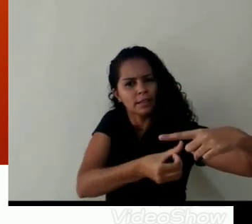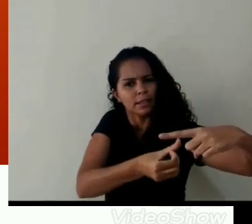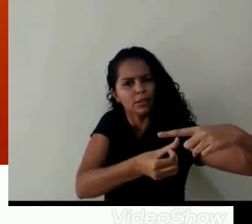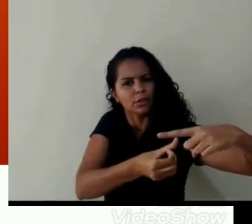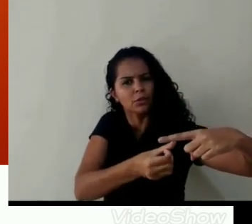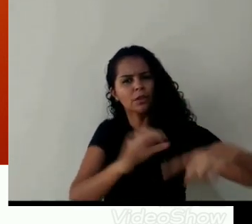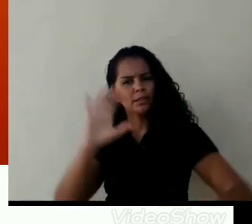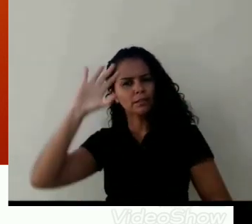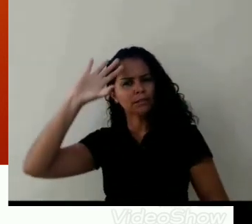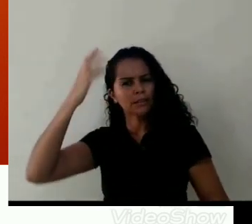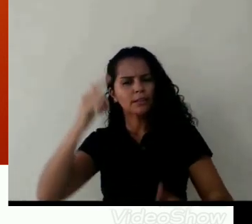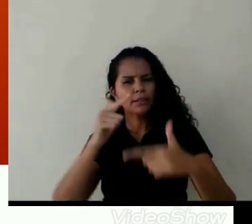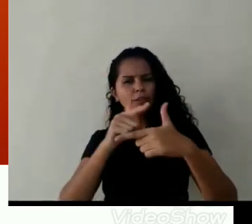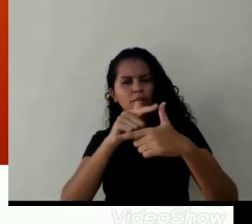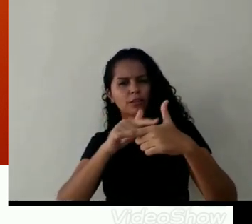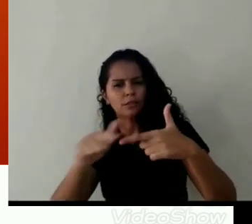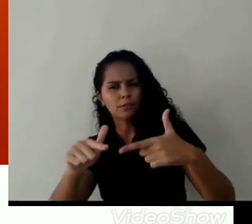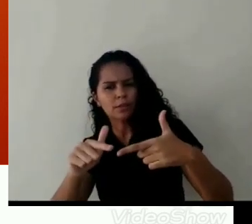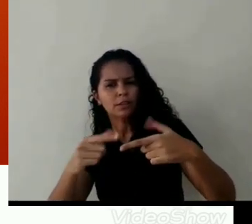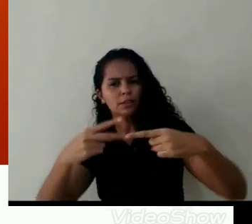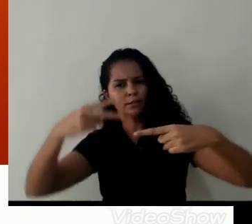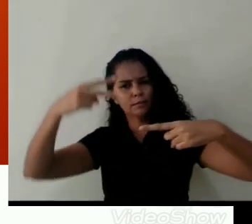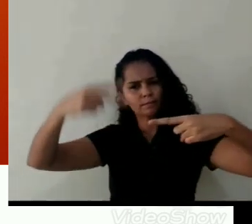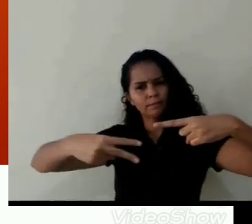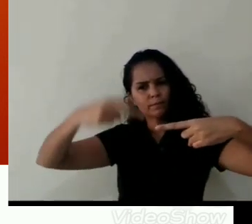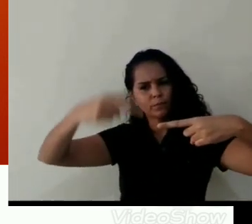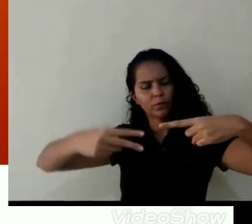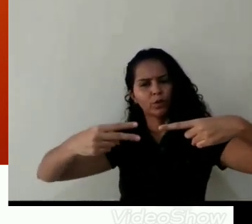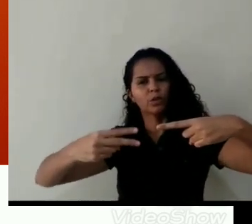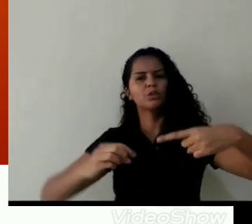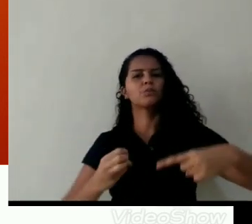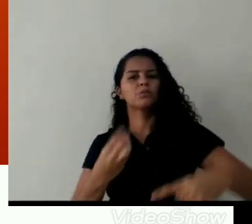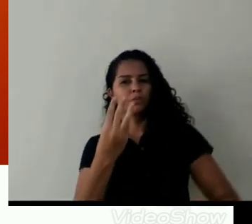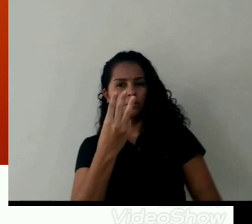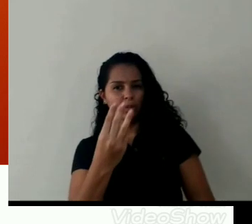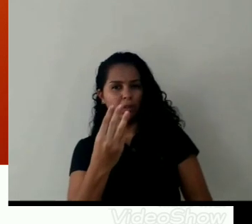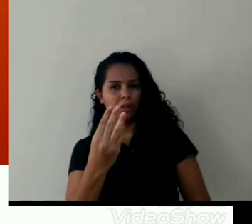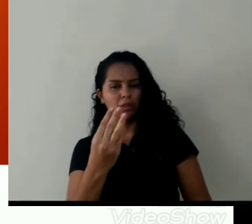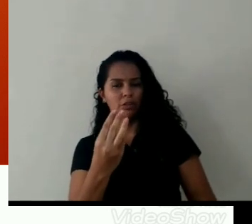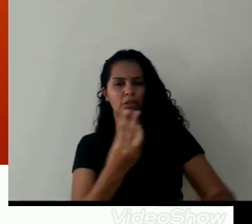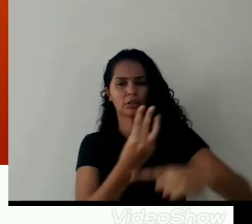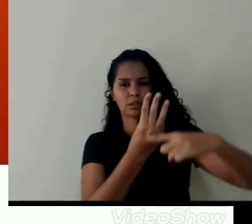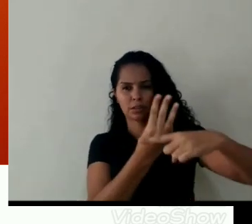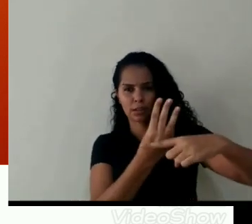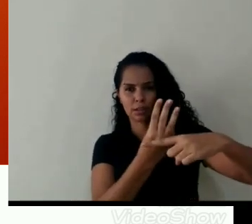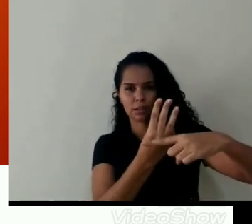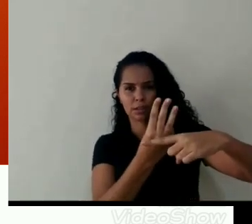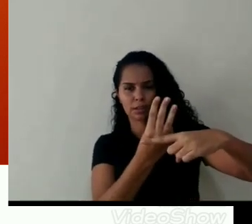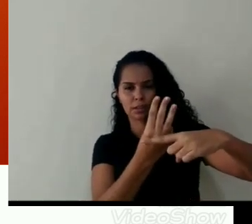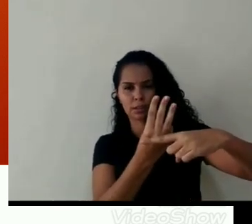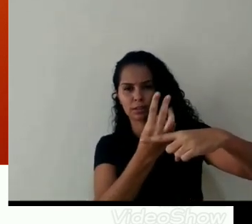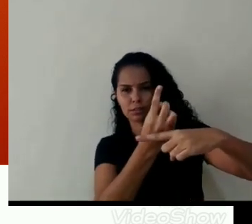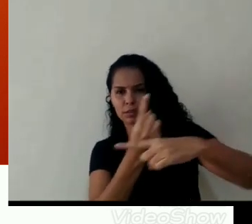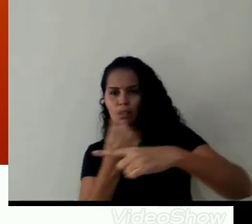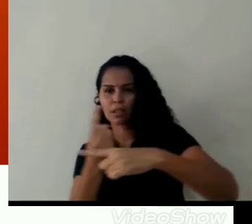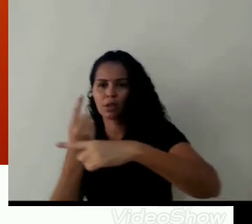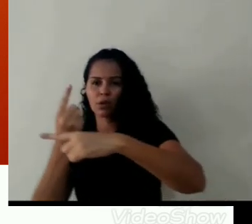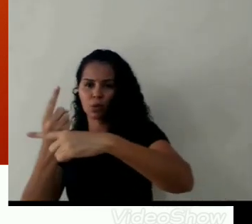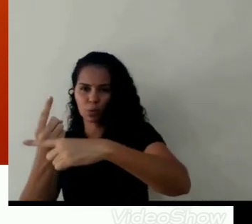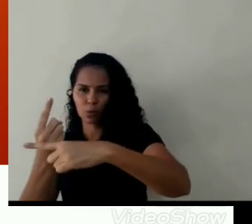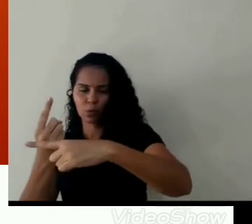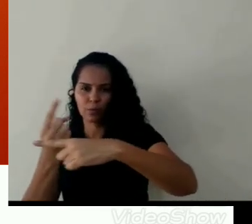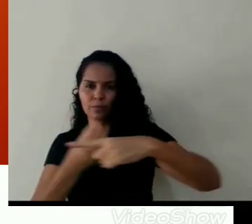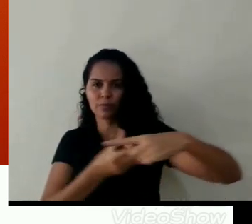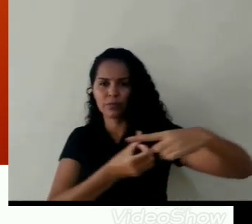3, o numerador que é 3 dividido por 3 vira 1. O denominador que é 6 dividido por 3 vira 2.